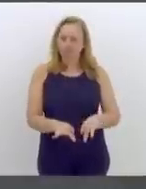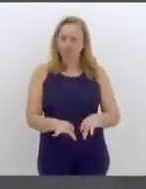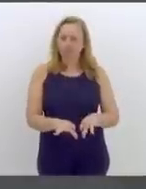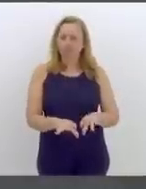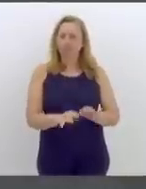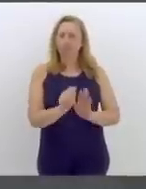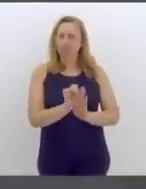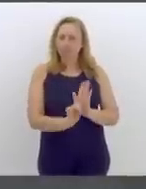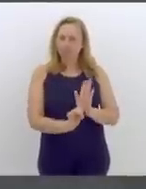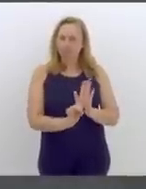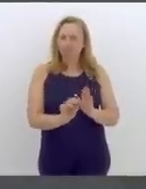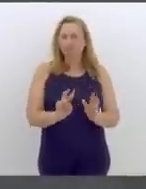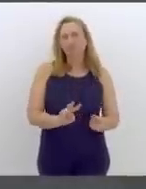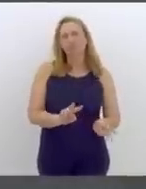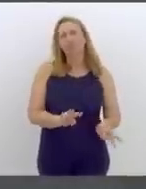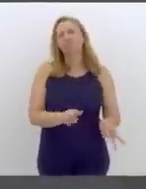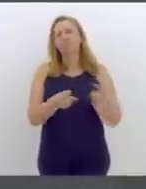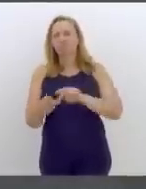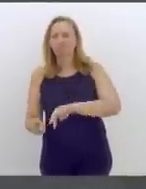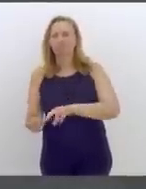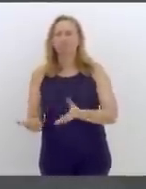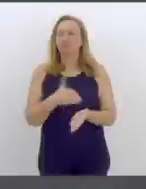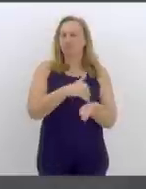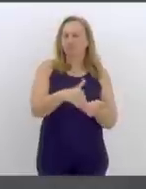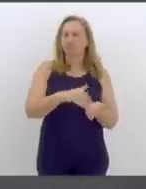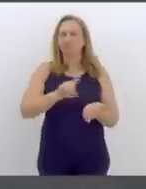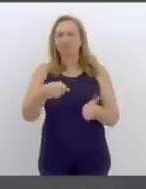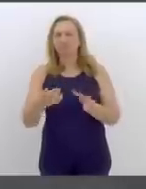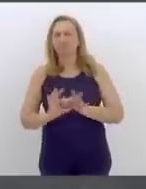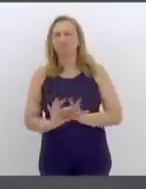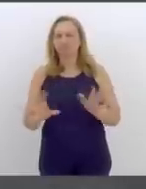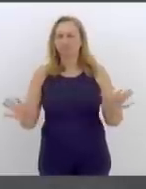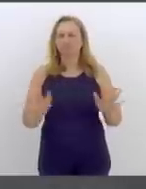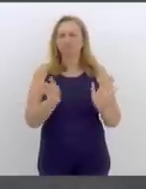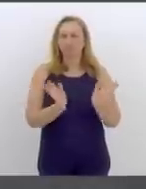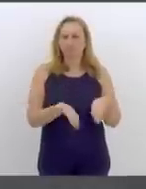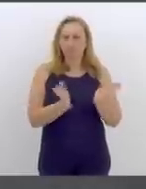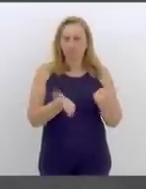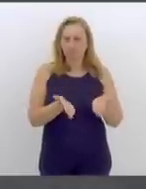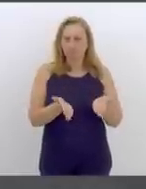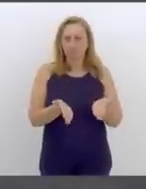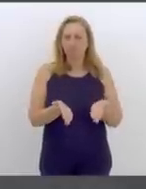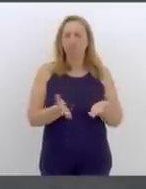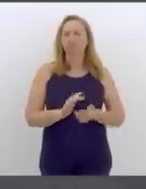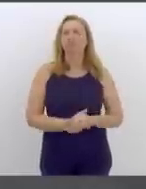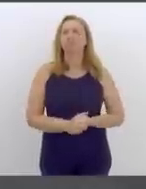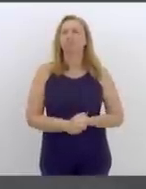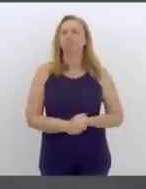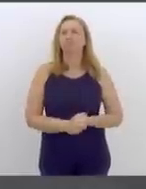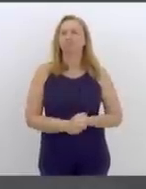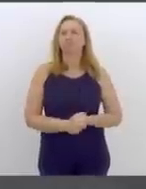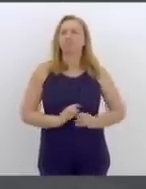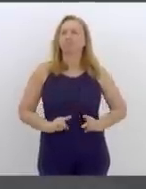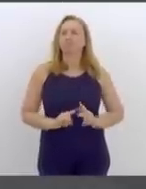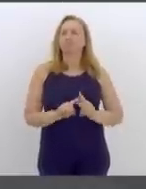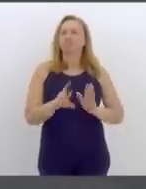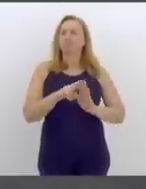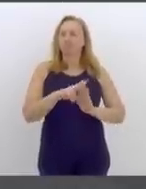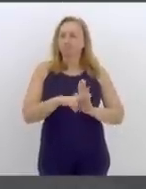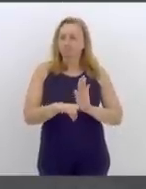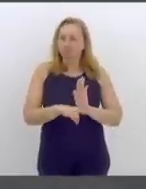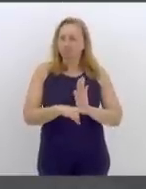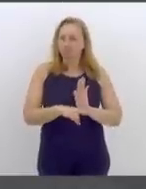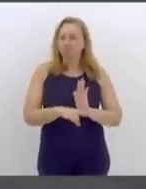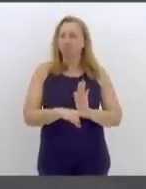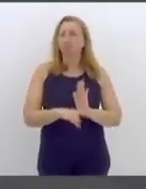vai ser levado ao nosso secretário para deliberação Então hoje cumprindo o nosso regulamento disciplinar